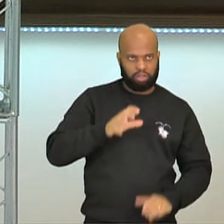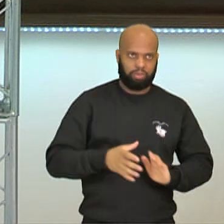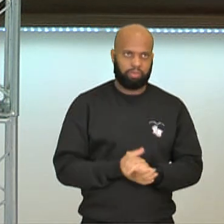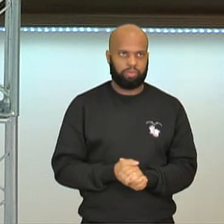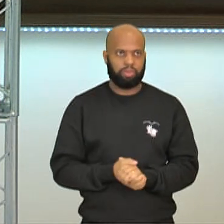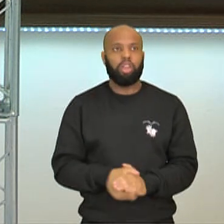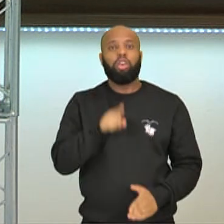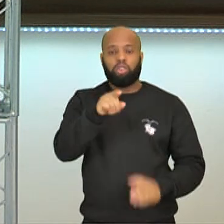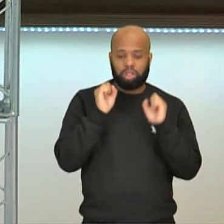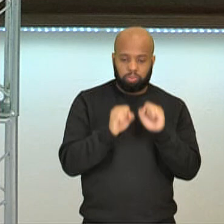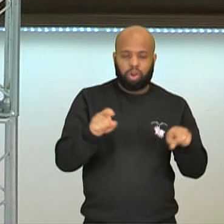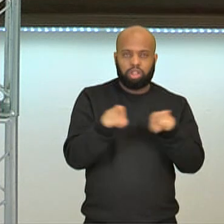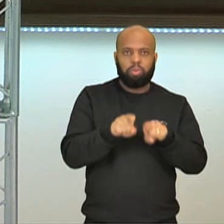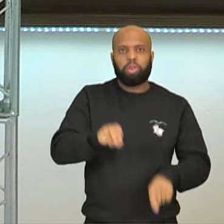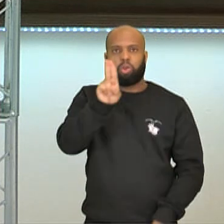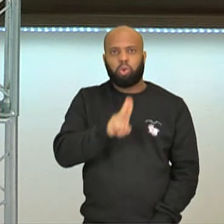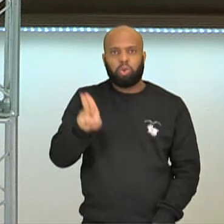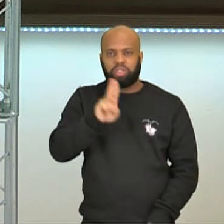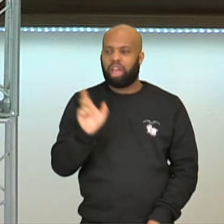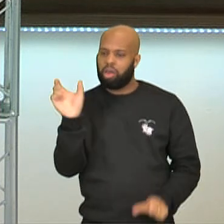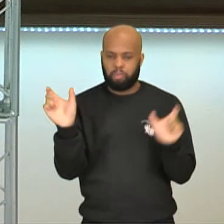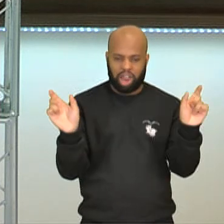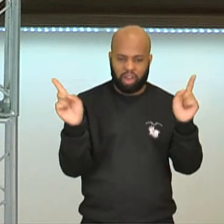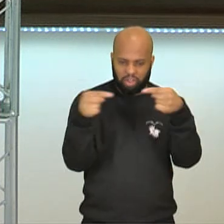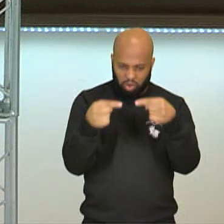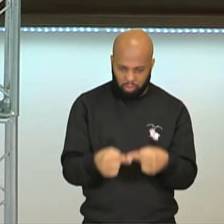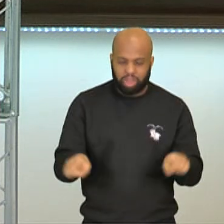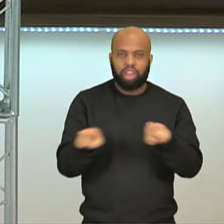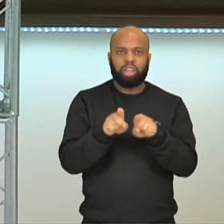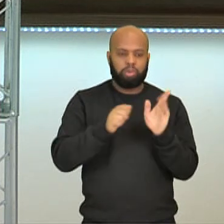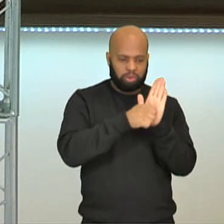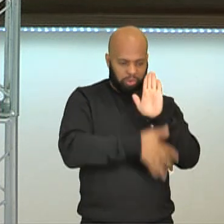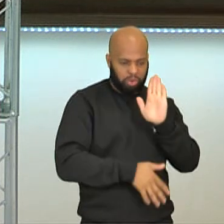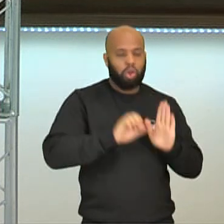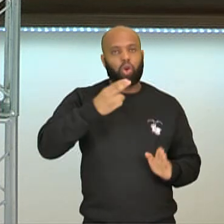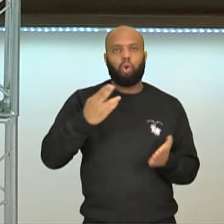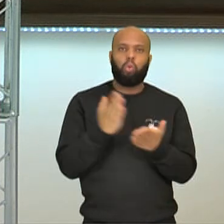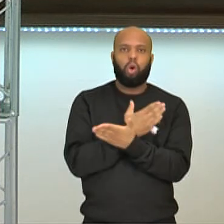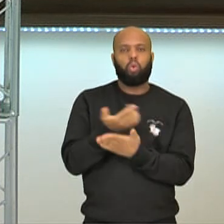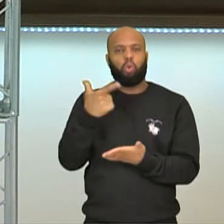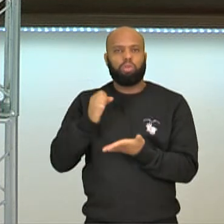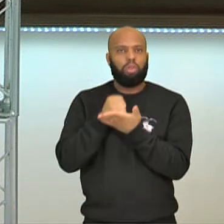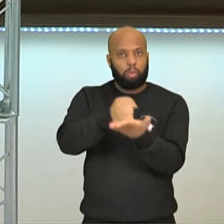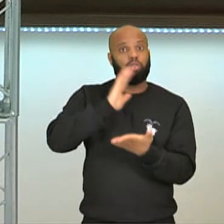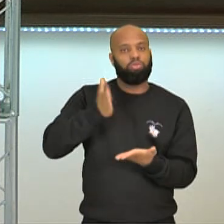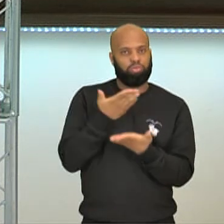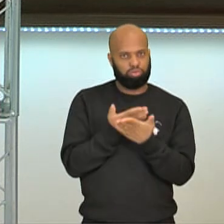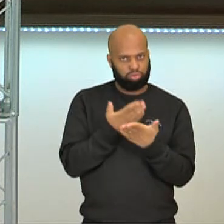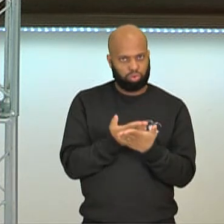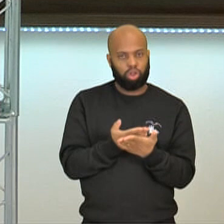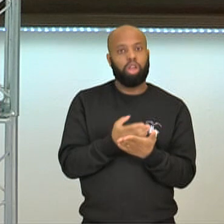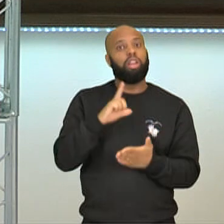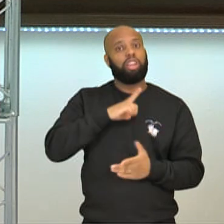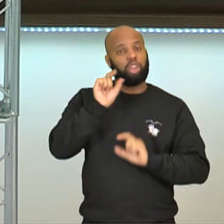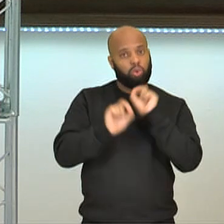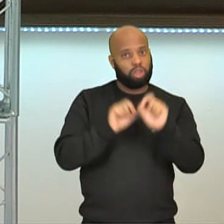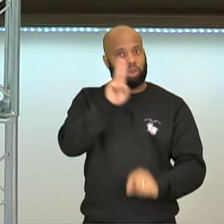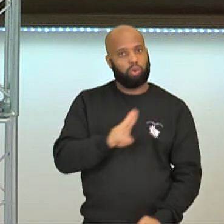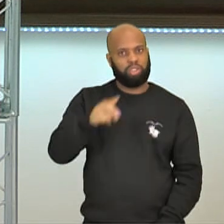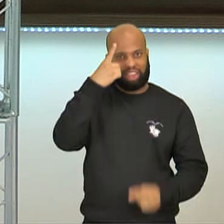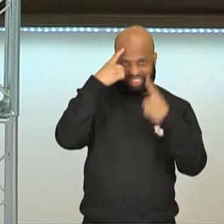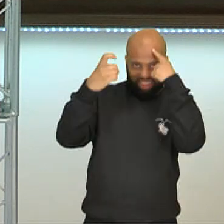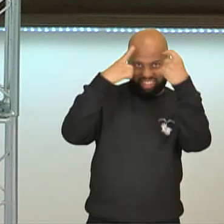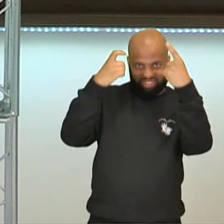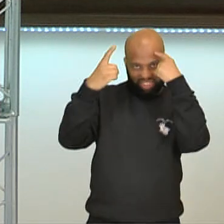tempo. Você pode usar rimas, figuras de linguagem ou algum recurso que estudamos. Você deve usar a sua